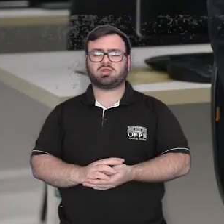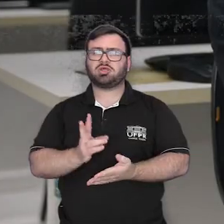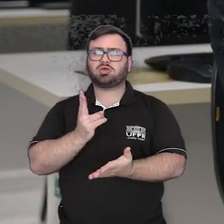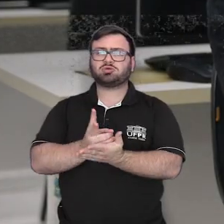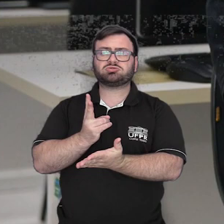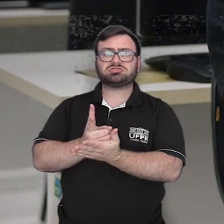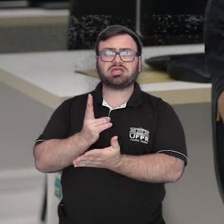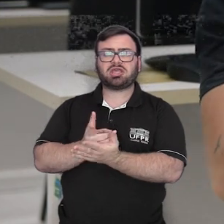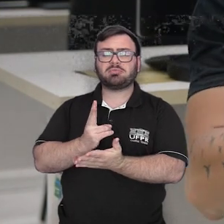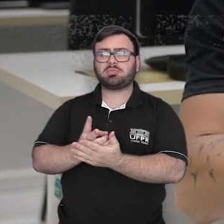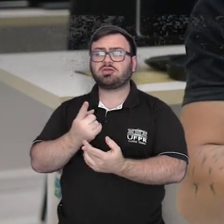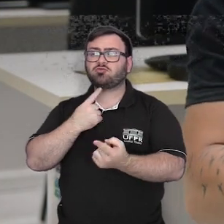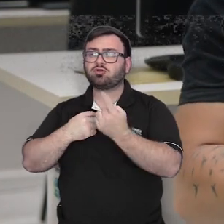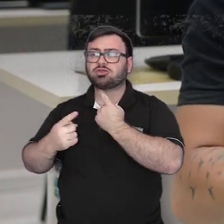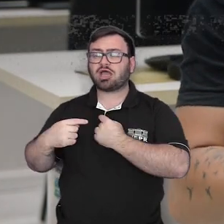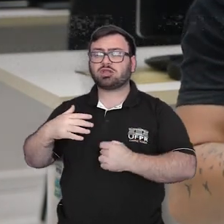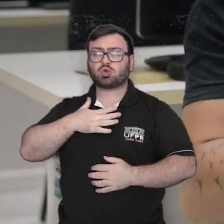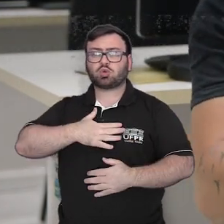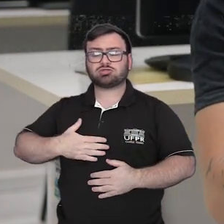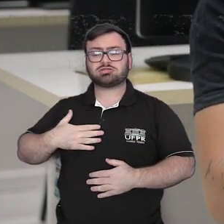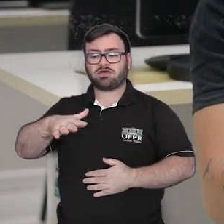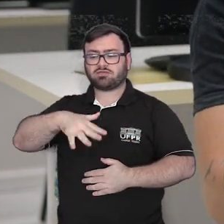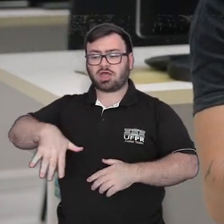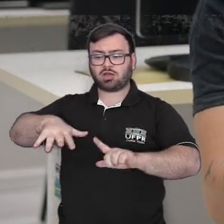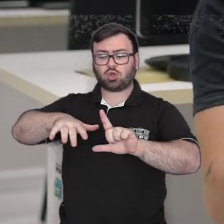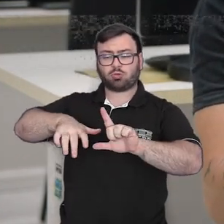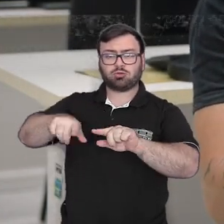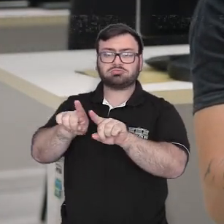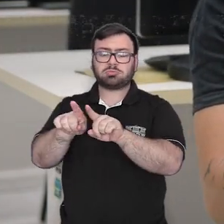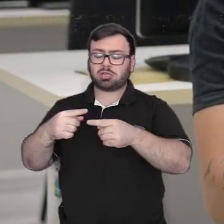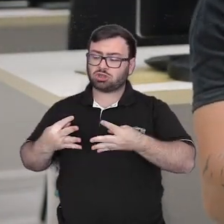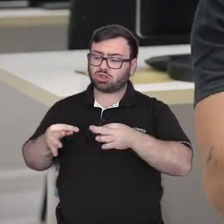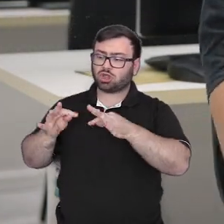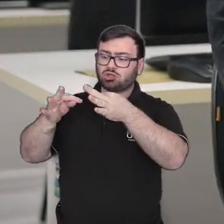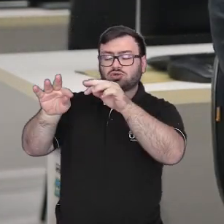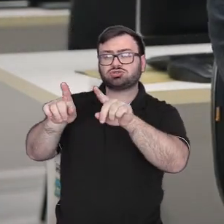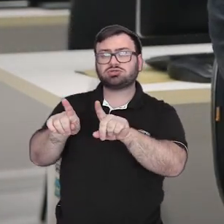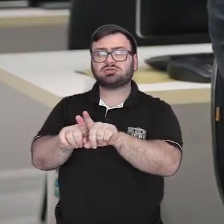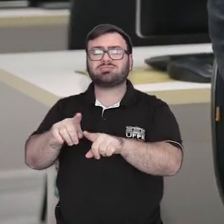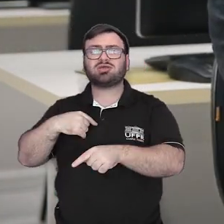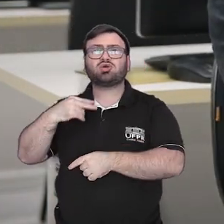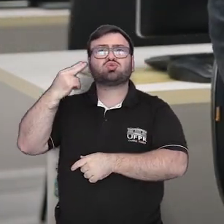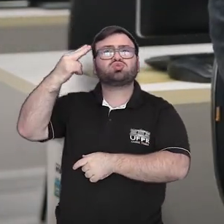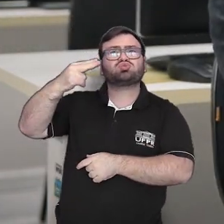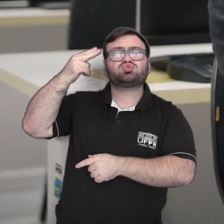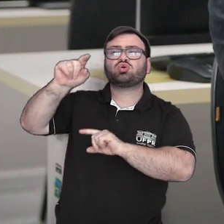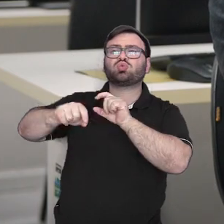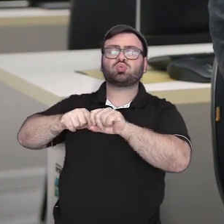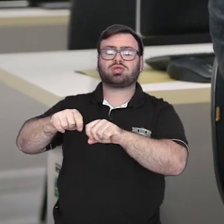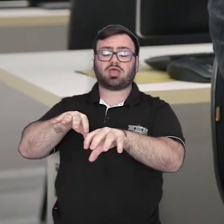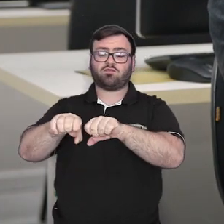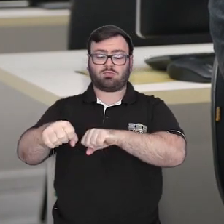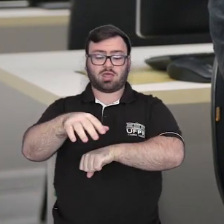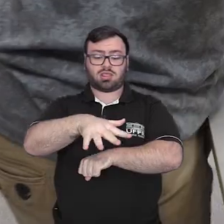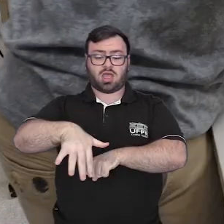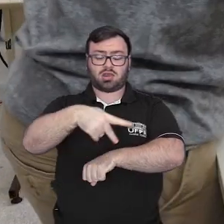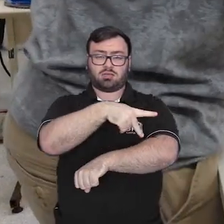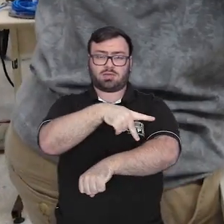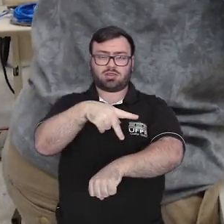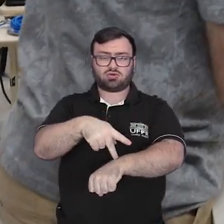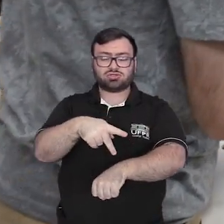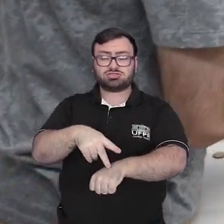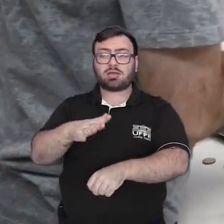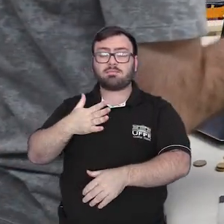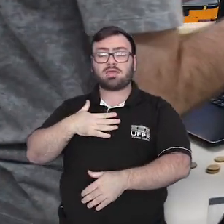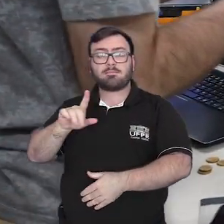Sempre fui muito conectado à questão do computador, a tecnologias, e eu também tinha um sonho muito da área da pedagogia, eu queria ser professor.